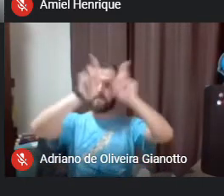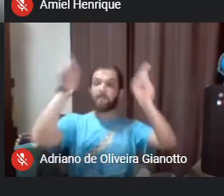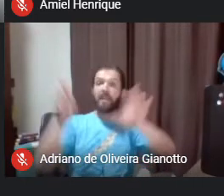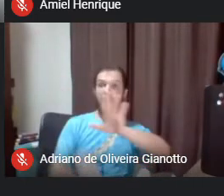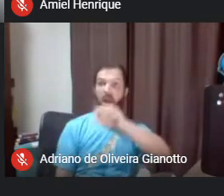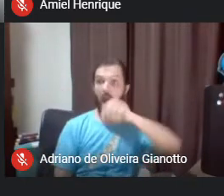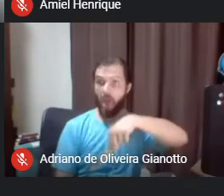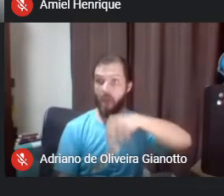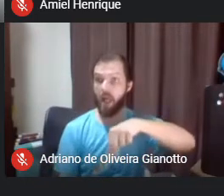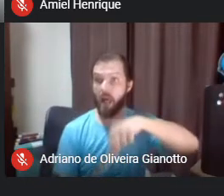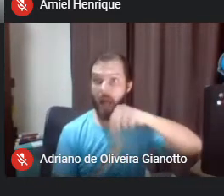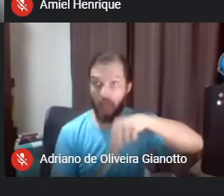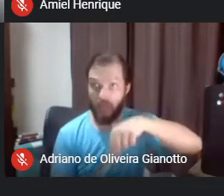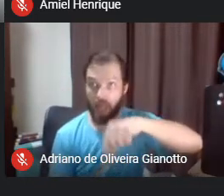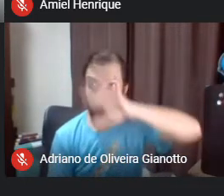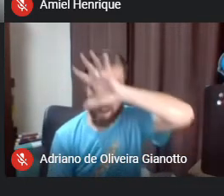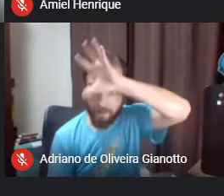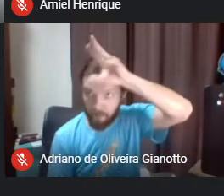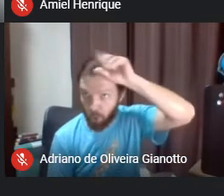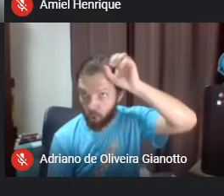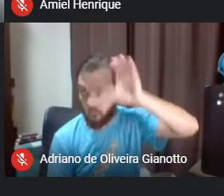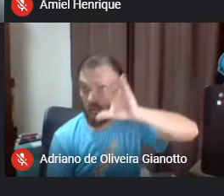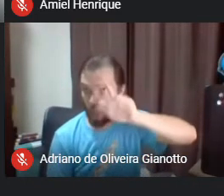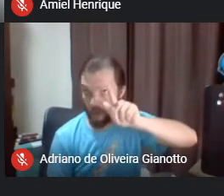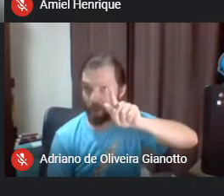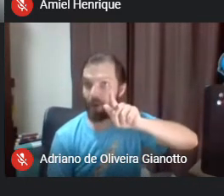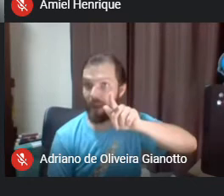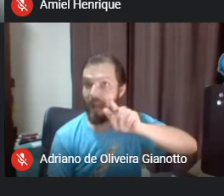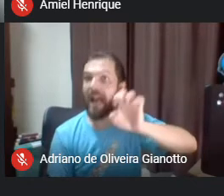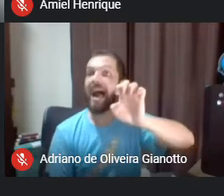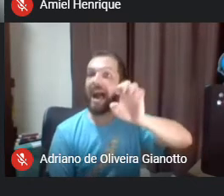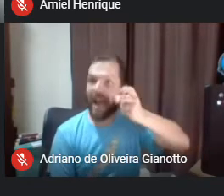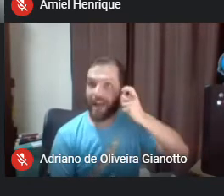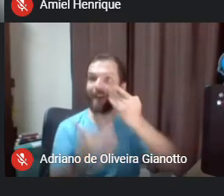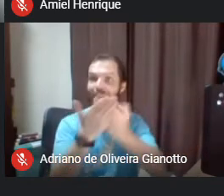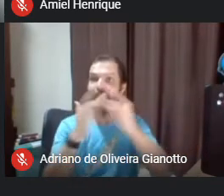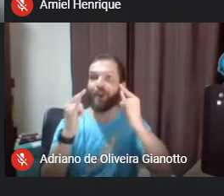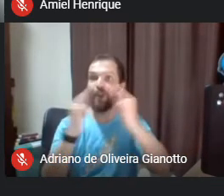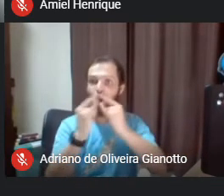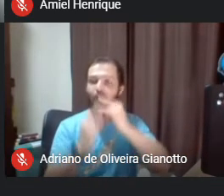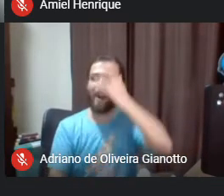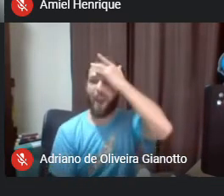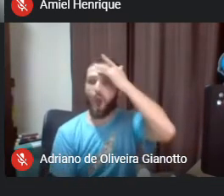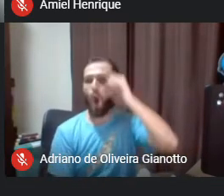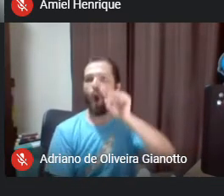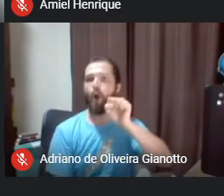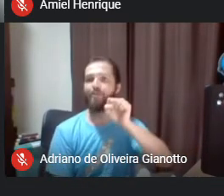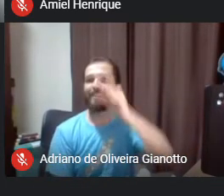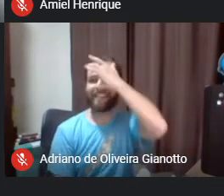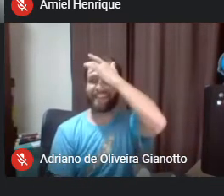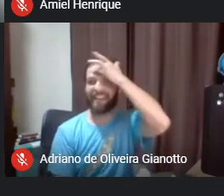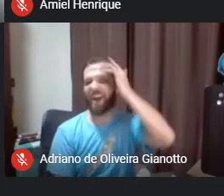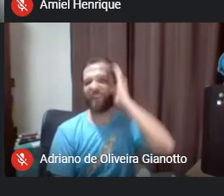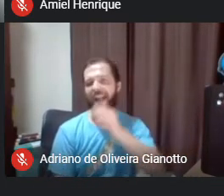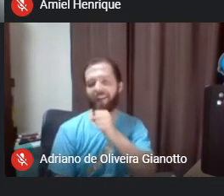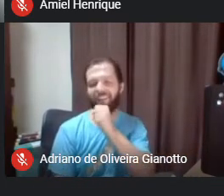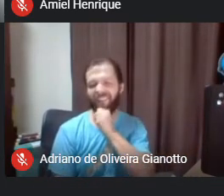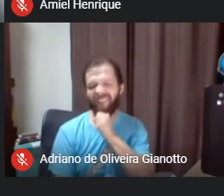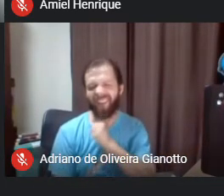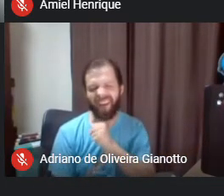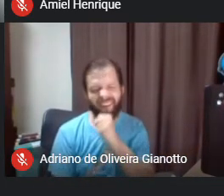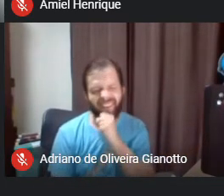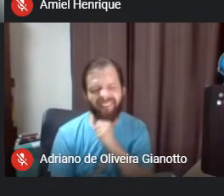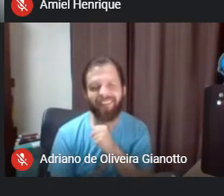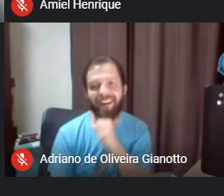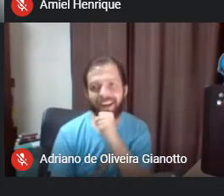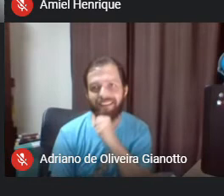nas férias voltavam para os seus estados, e no período de aula voltava. Aqui em Campo Grande, a família da professora